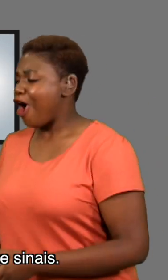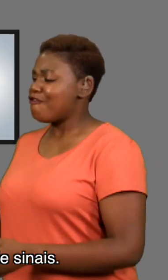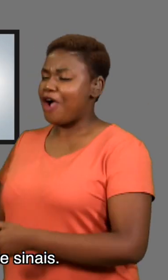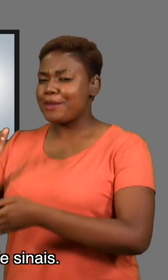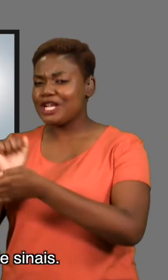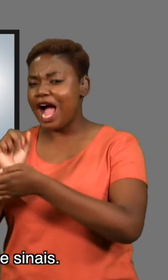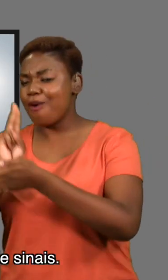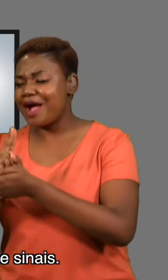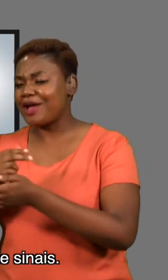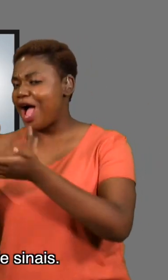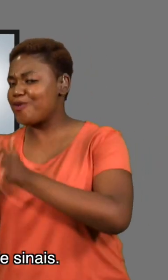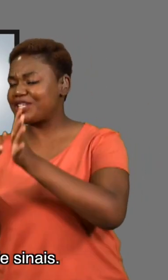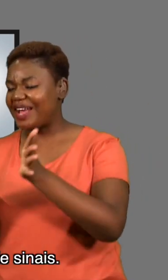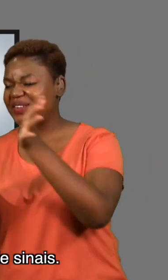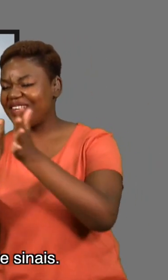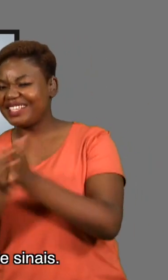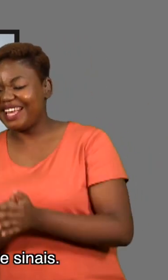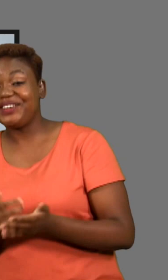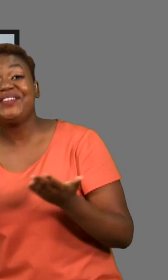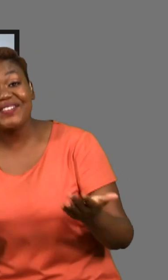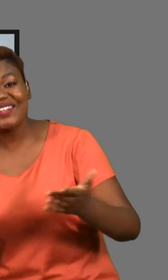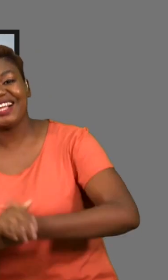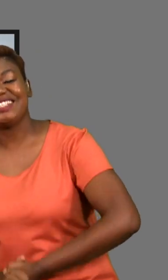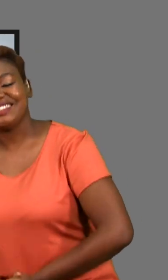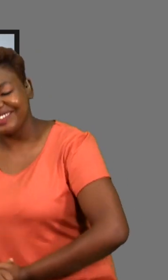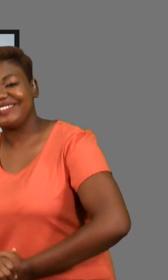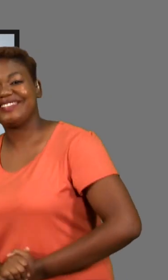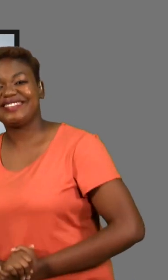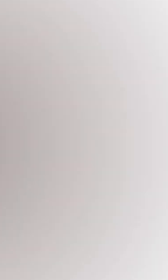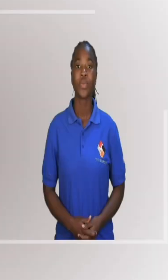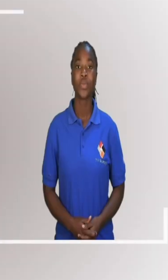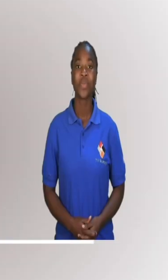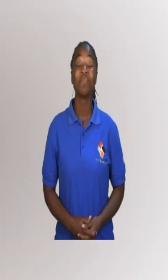Pois, vamos à aula de língua de sinais.